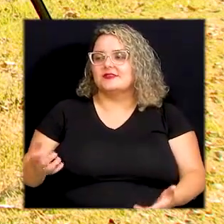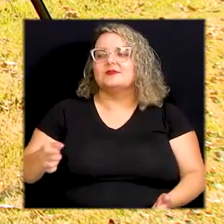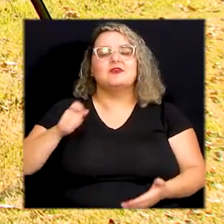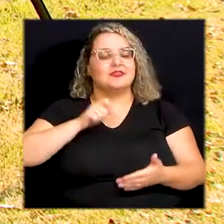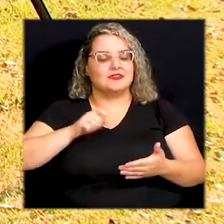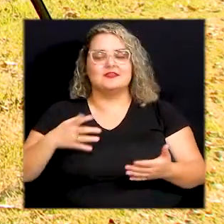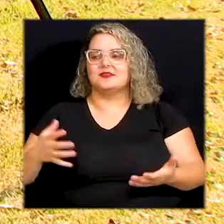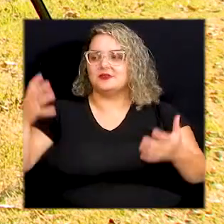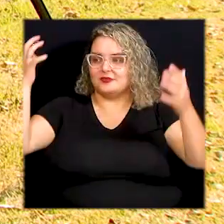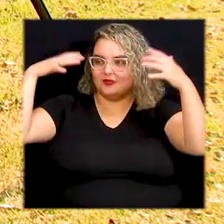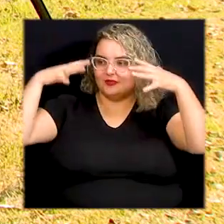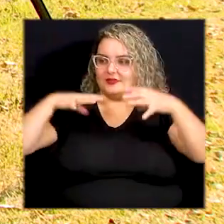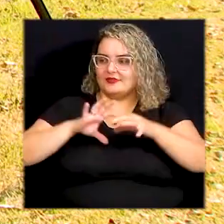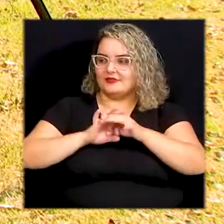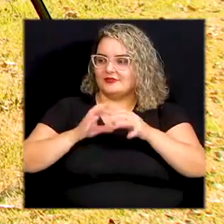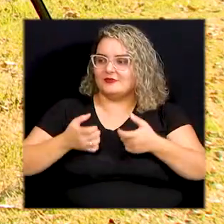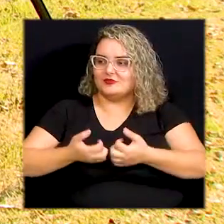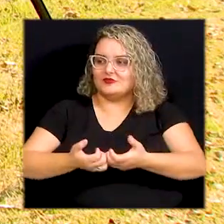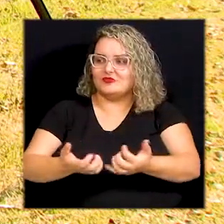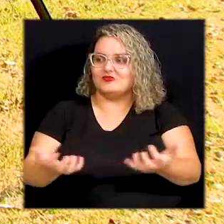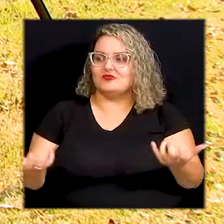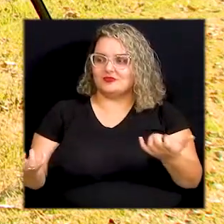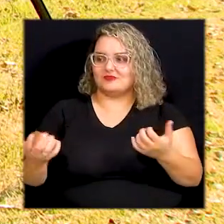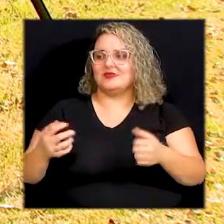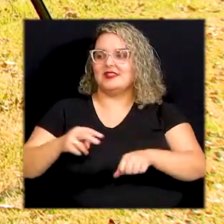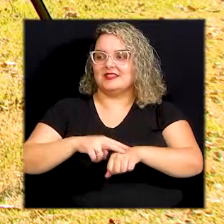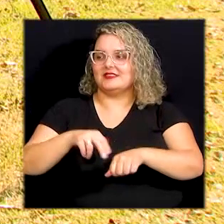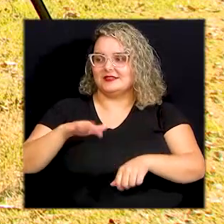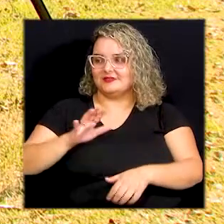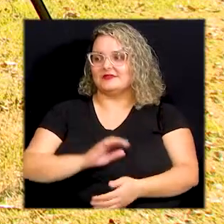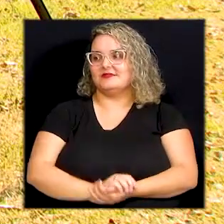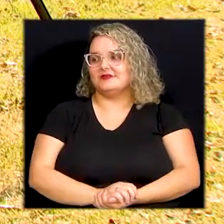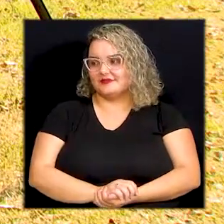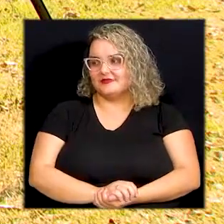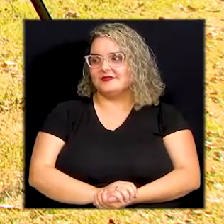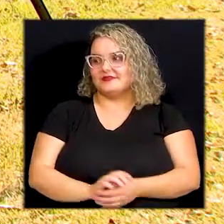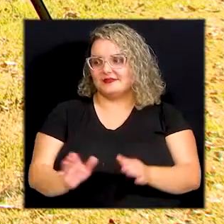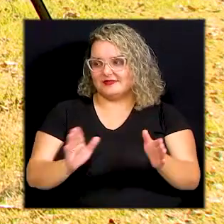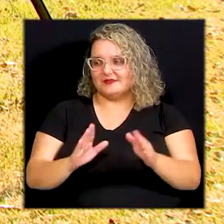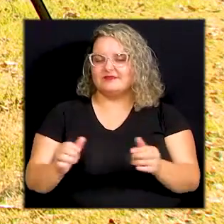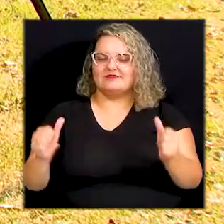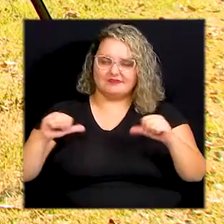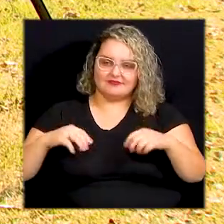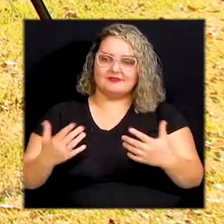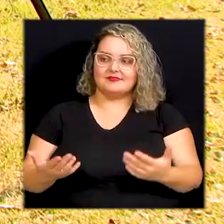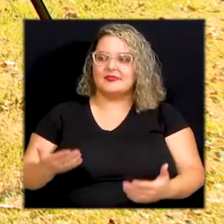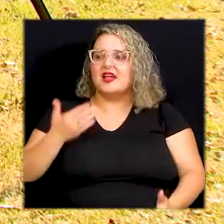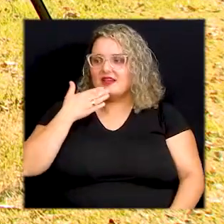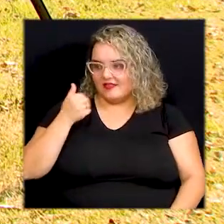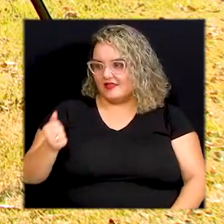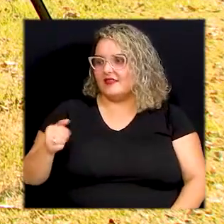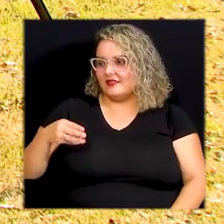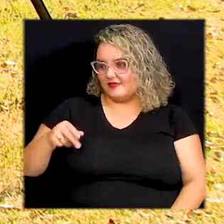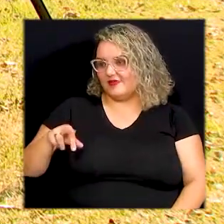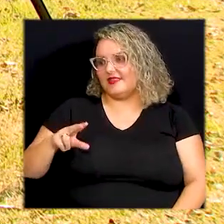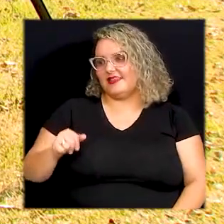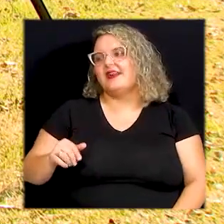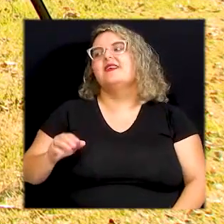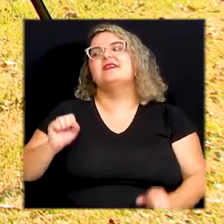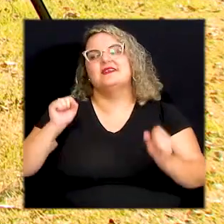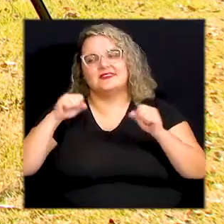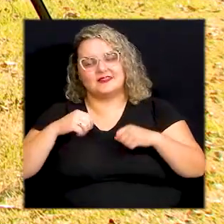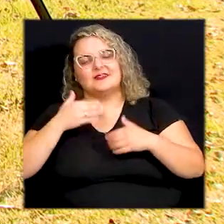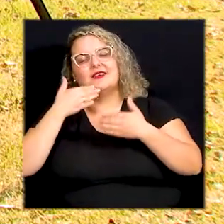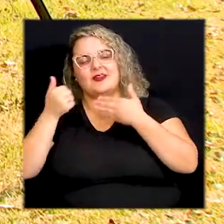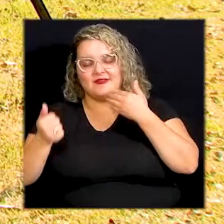Num dia que a chuva tiver deixado o nosso gramado mais verde, né? A gente está numa fase meio crítica agora, mas vai melhorar, né, Maria Helena? Vai melhorar.